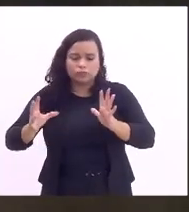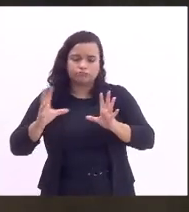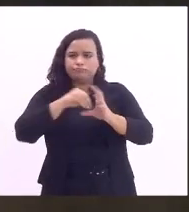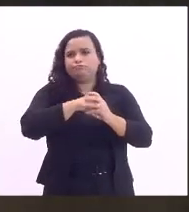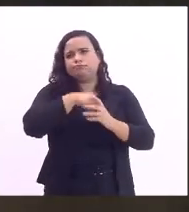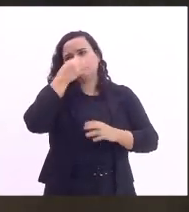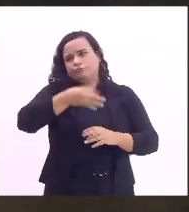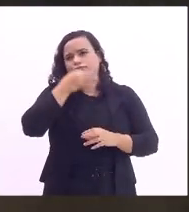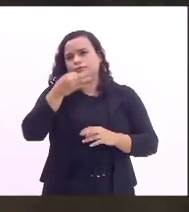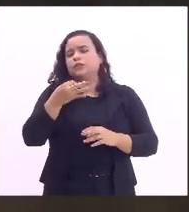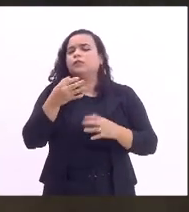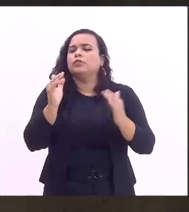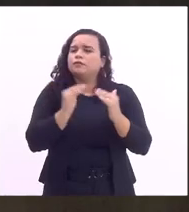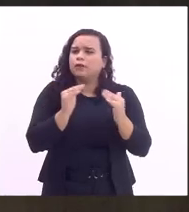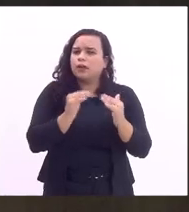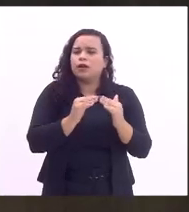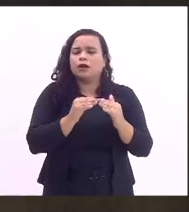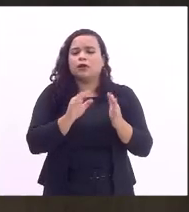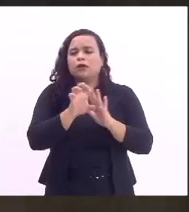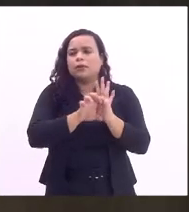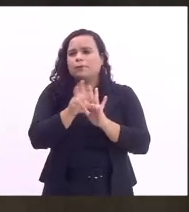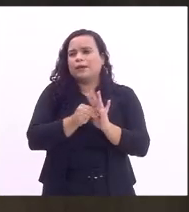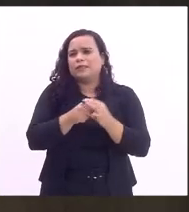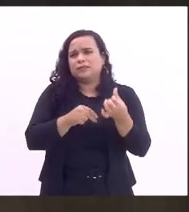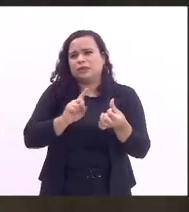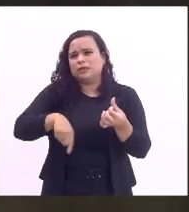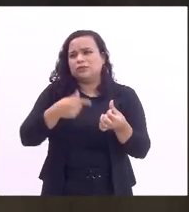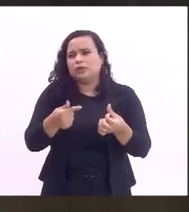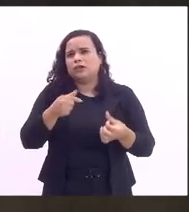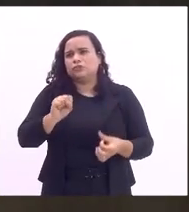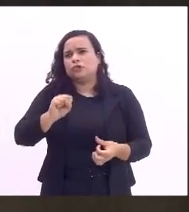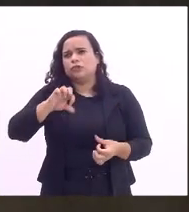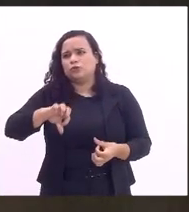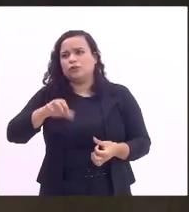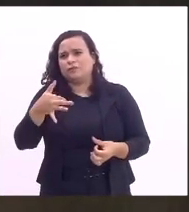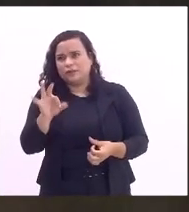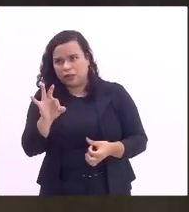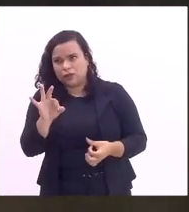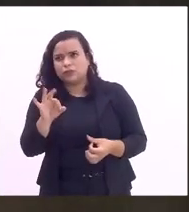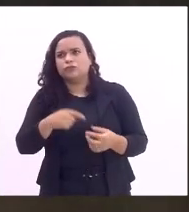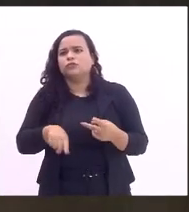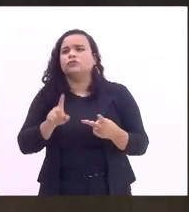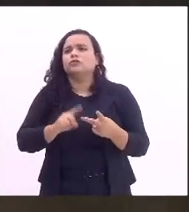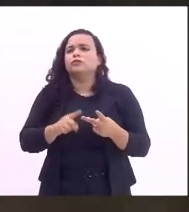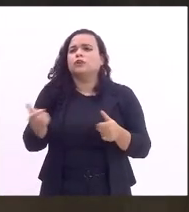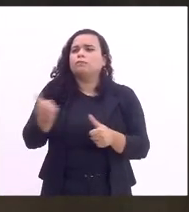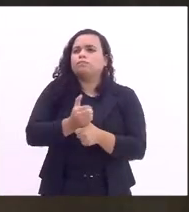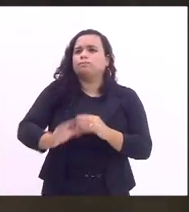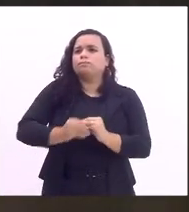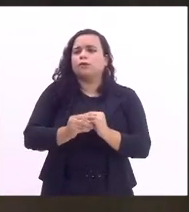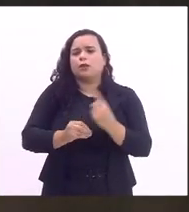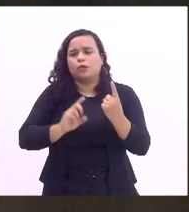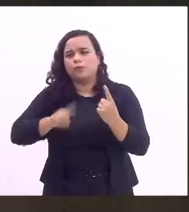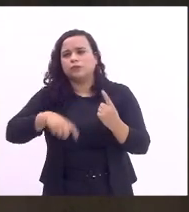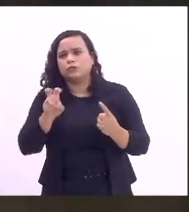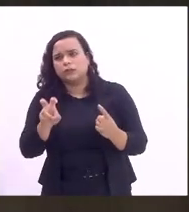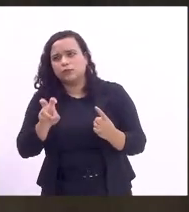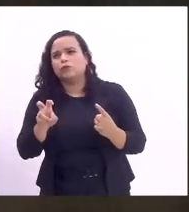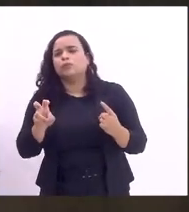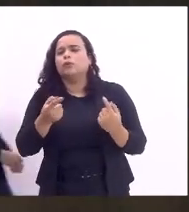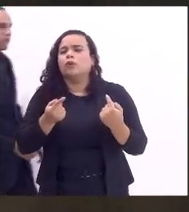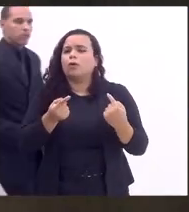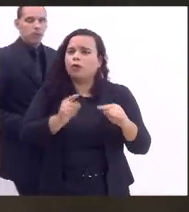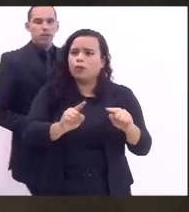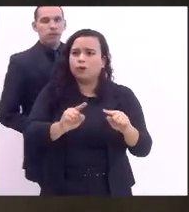plenário. Favorável às emendas 6, 7, 8, 9 e 10. Favorável com subemenda aglutinativa às emendas 1 e 5.